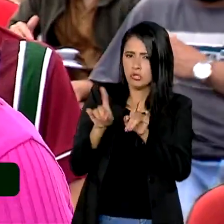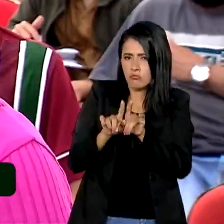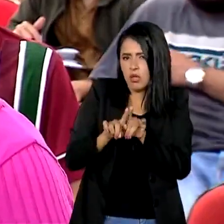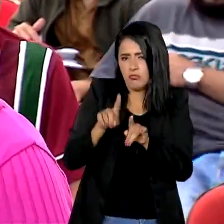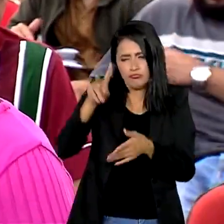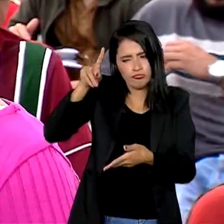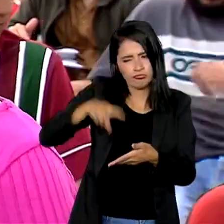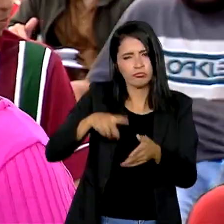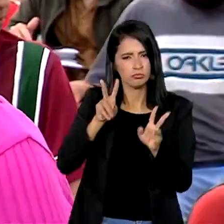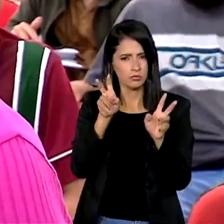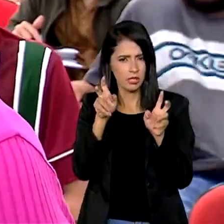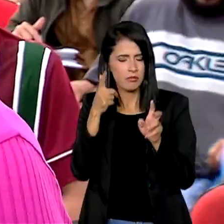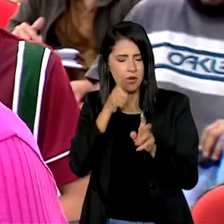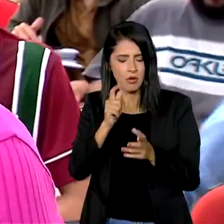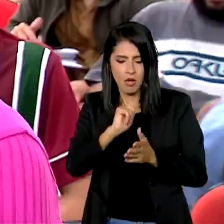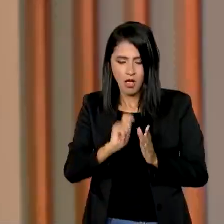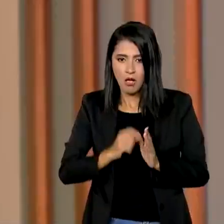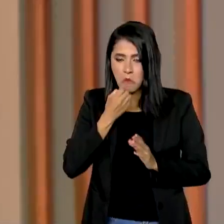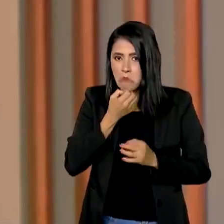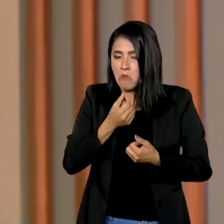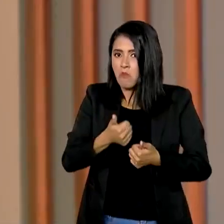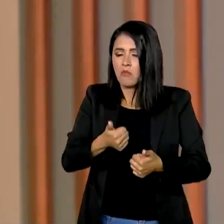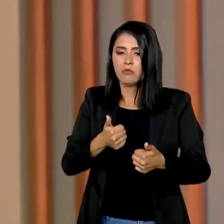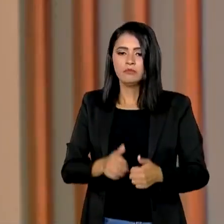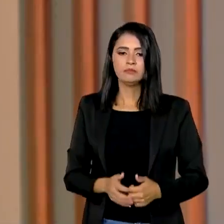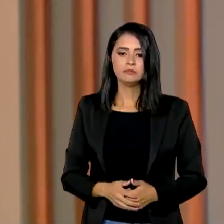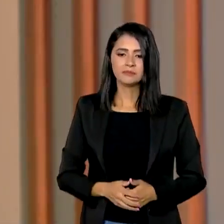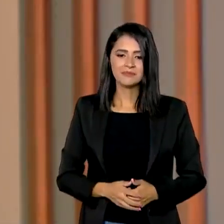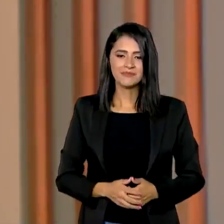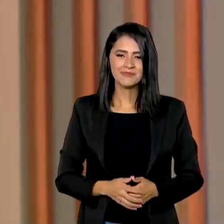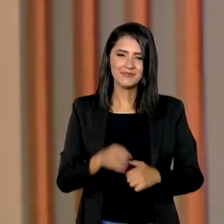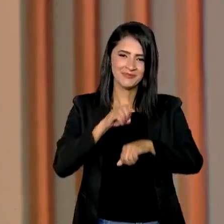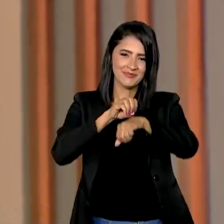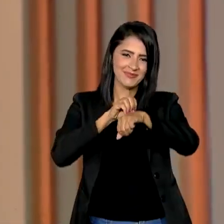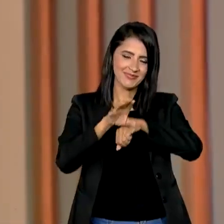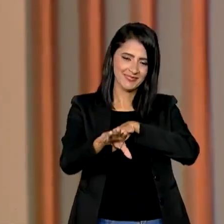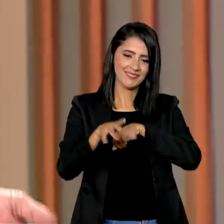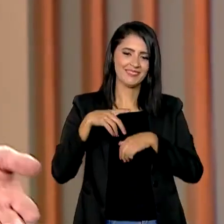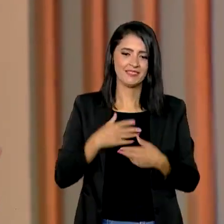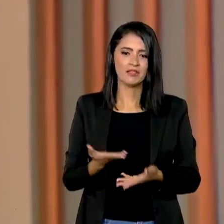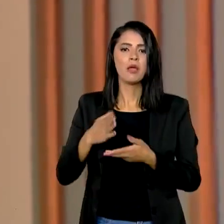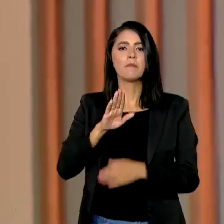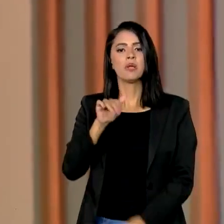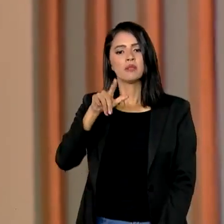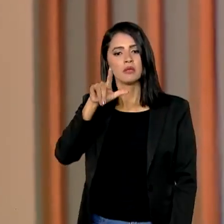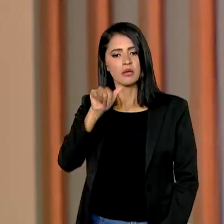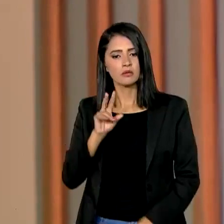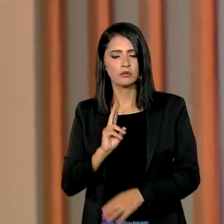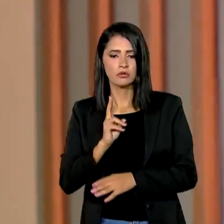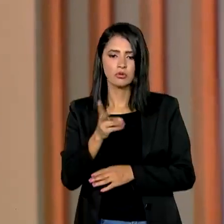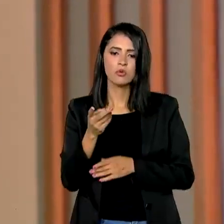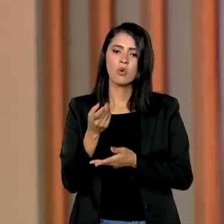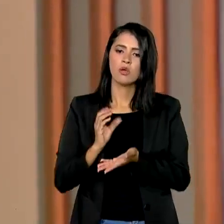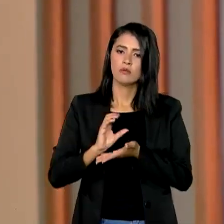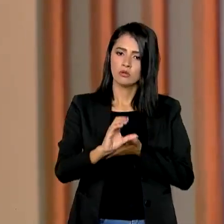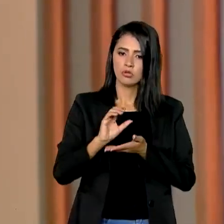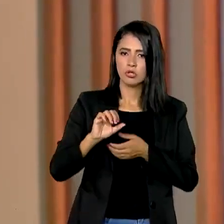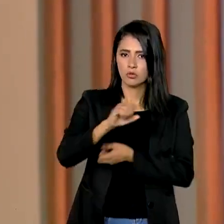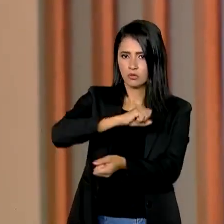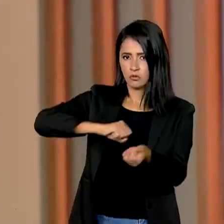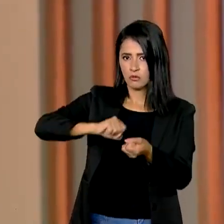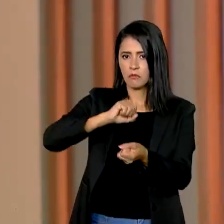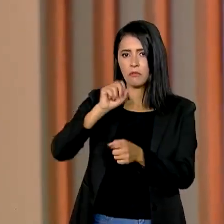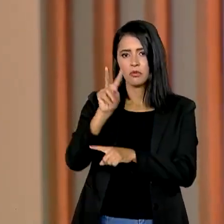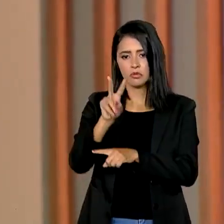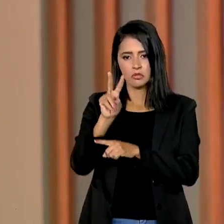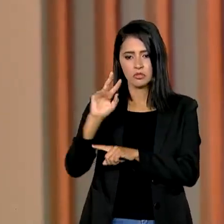ele conseguir produzir uma boa redação. Fica a dica. O BNDES segue investindo em sustentabilidade e proteção do